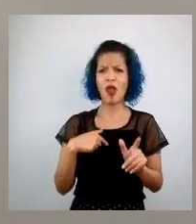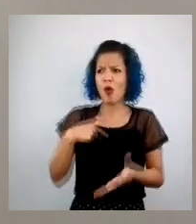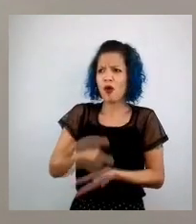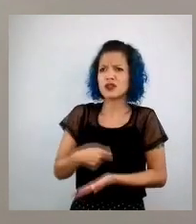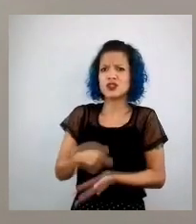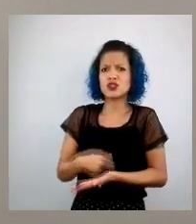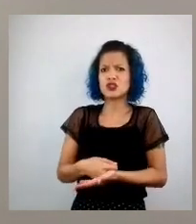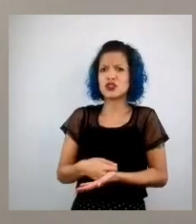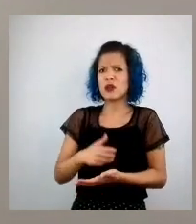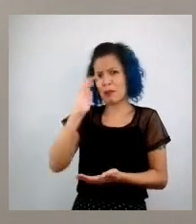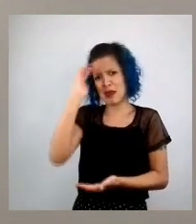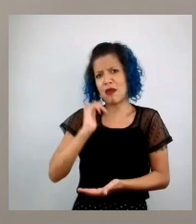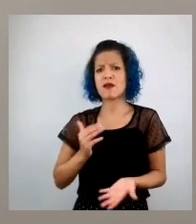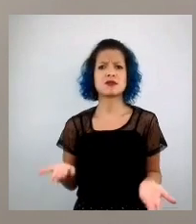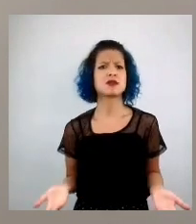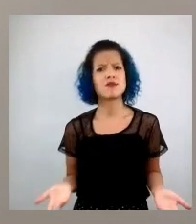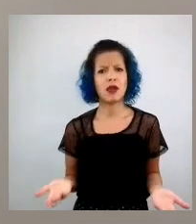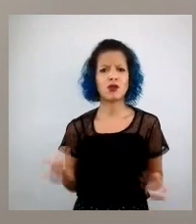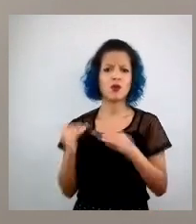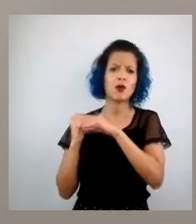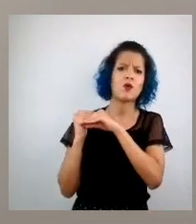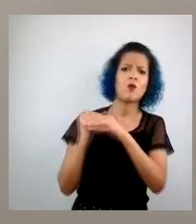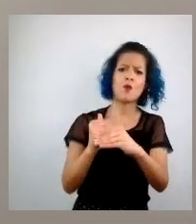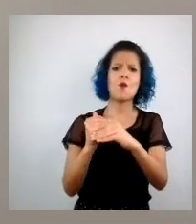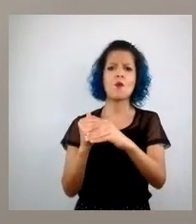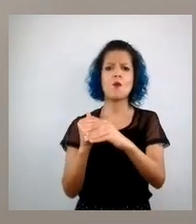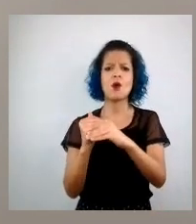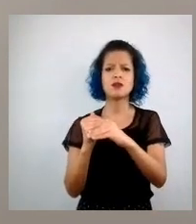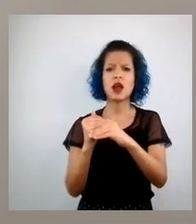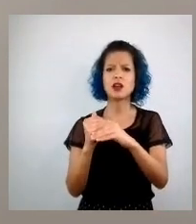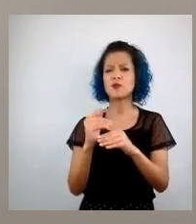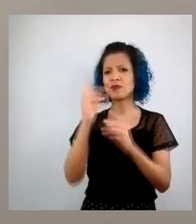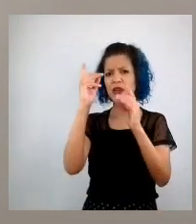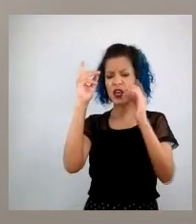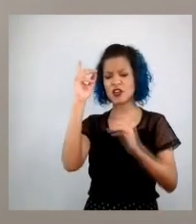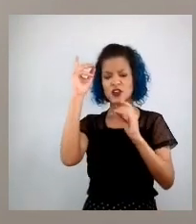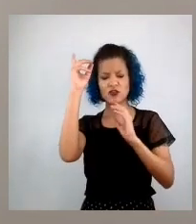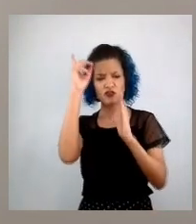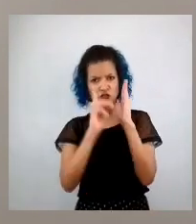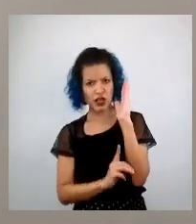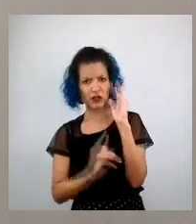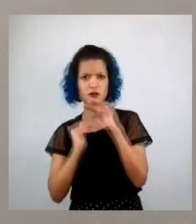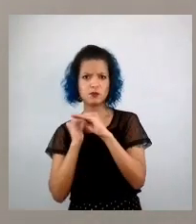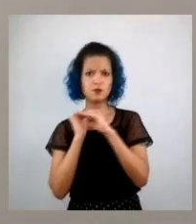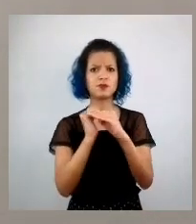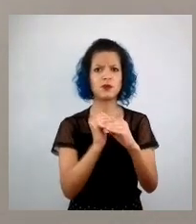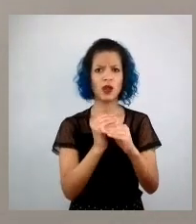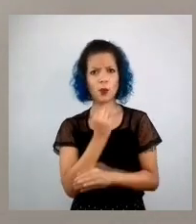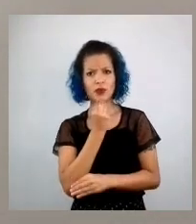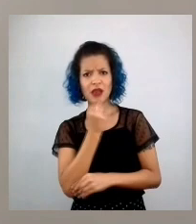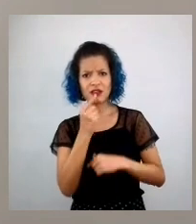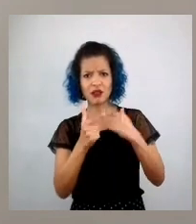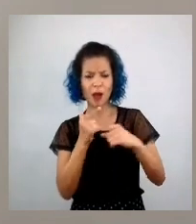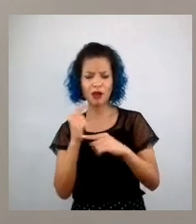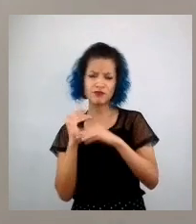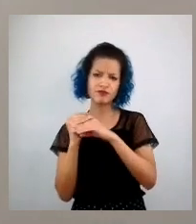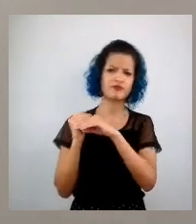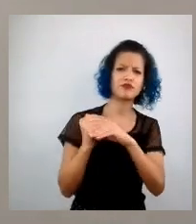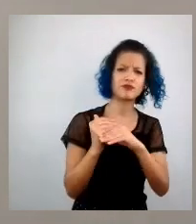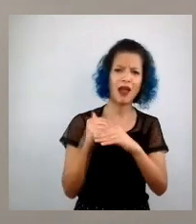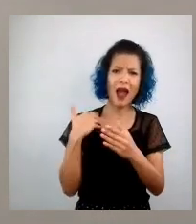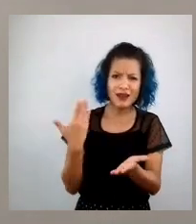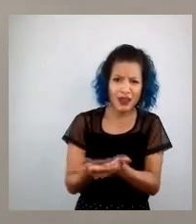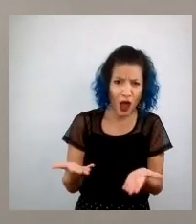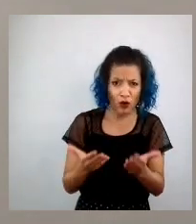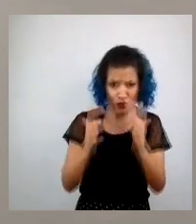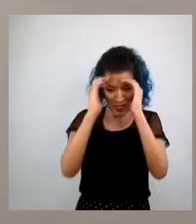respeito, igualdade de direito, de oportunidade, de trabalho. Para mim é uma loucura ainda hoje. Mas hoje